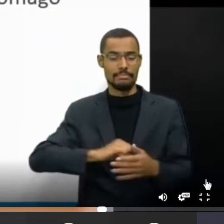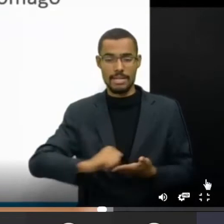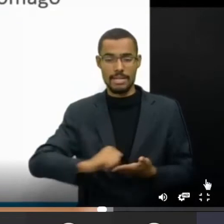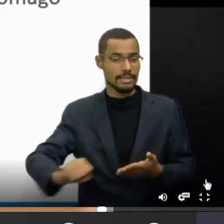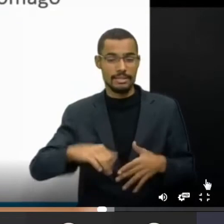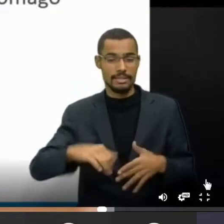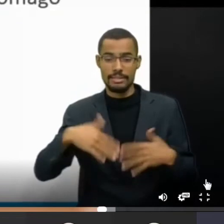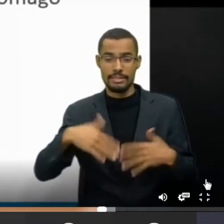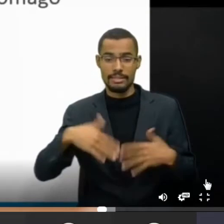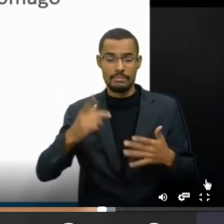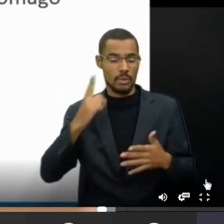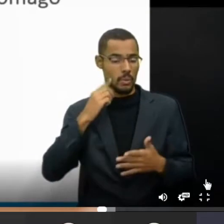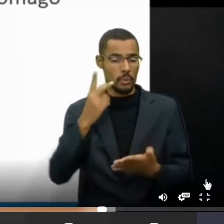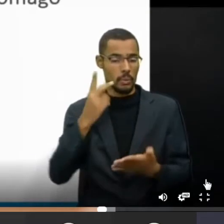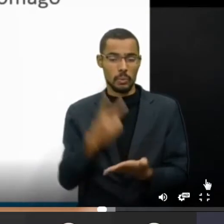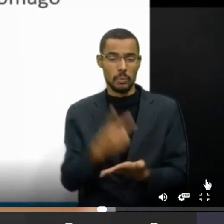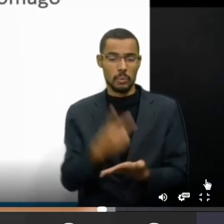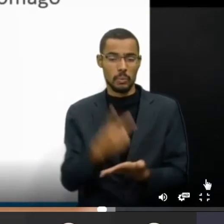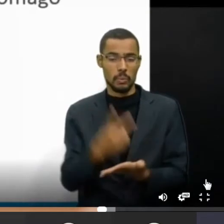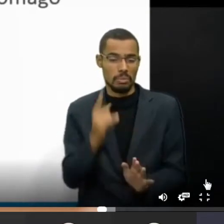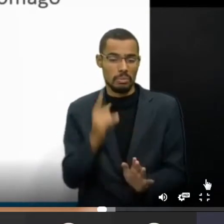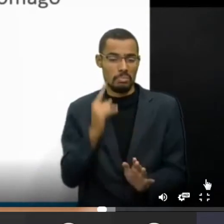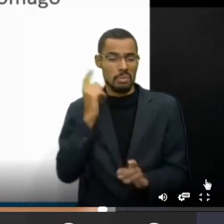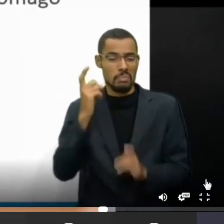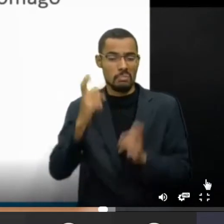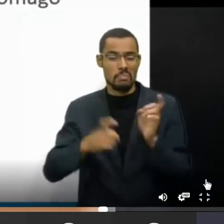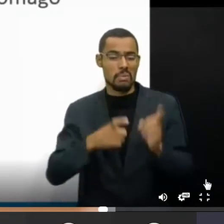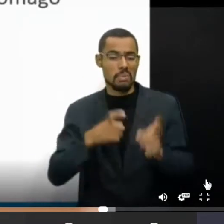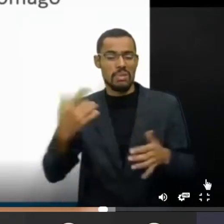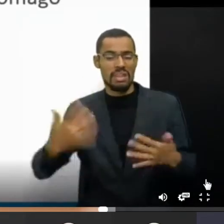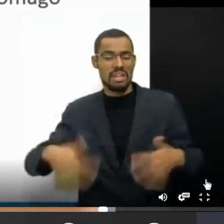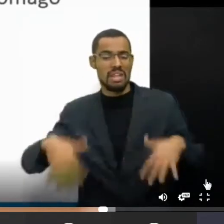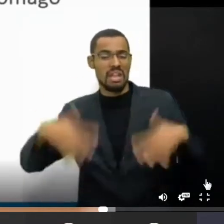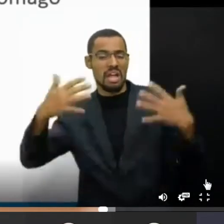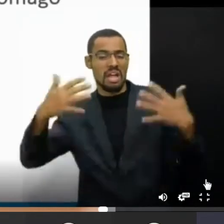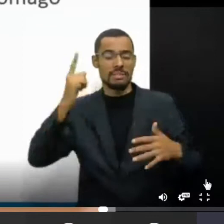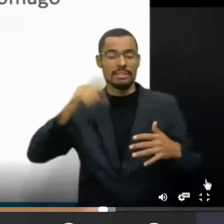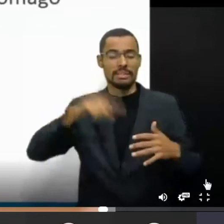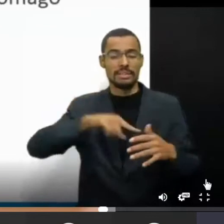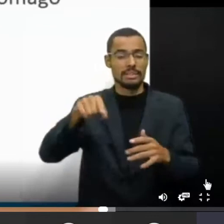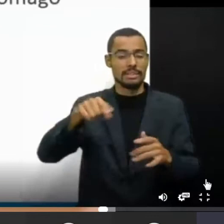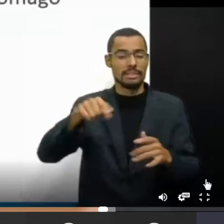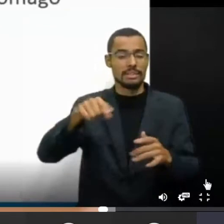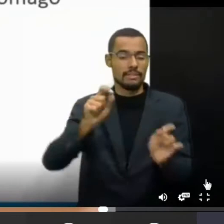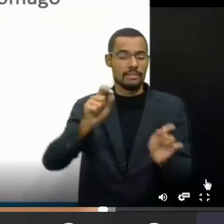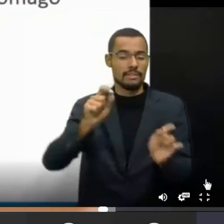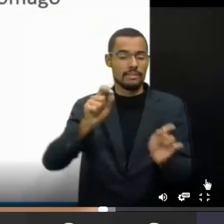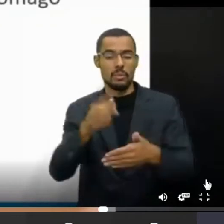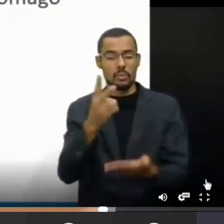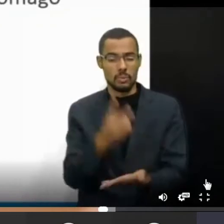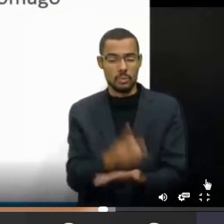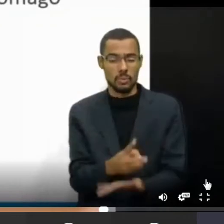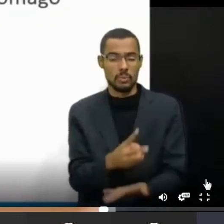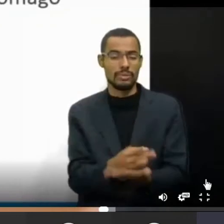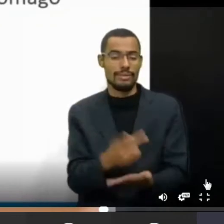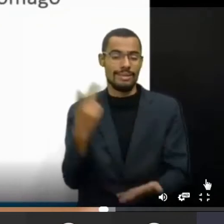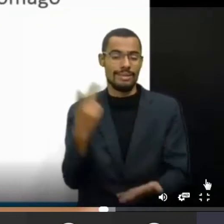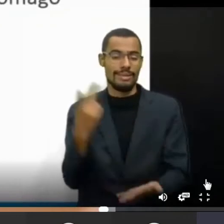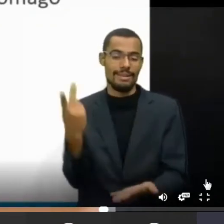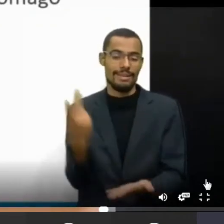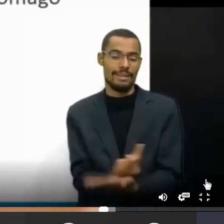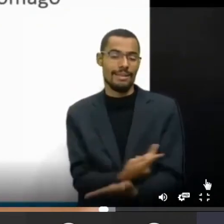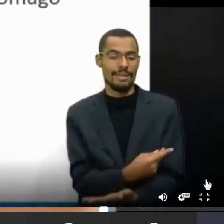e continua através do peristaltismo no estômago, que vai fazer então o processo continuar com o